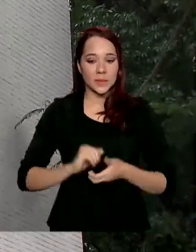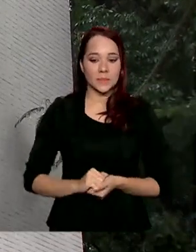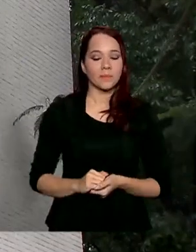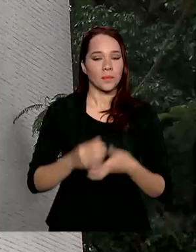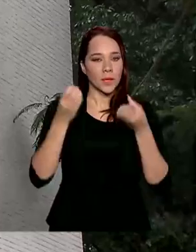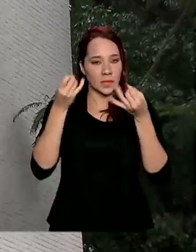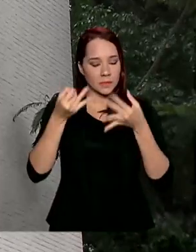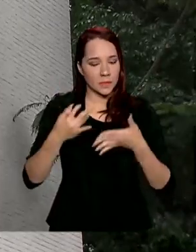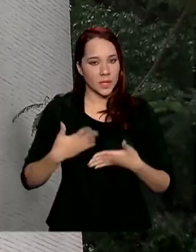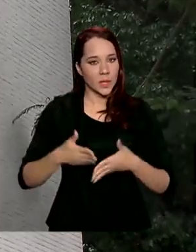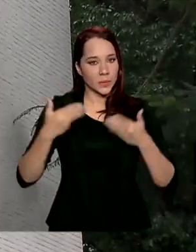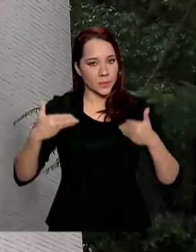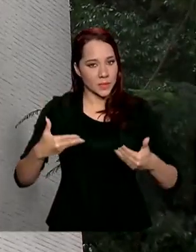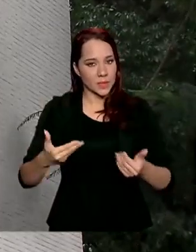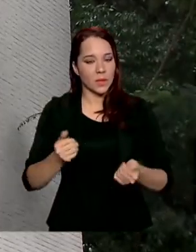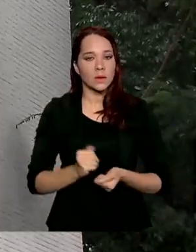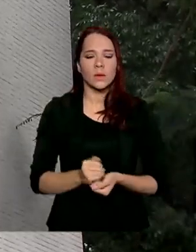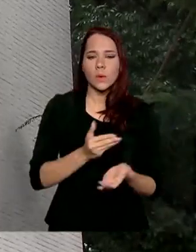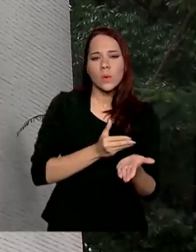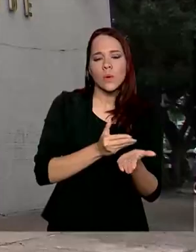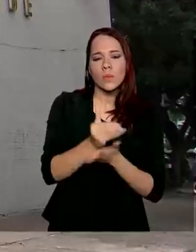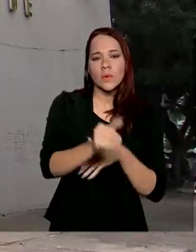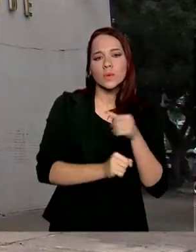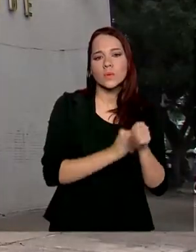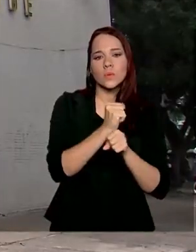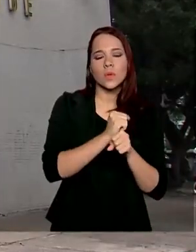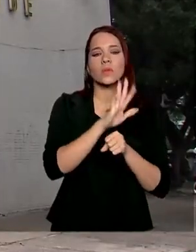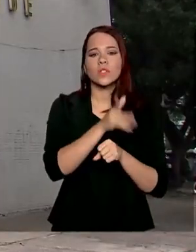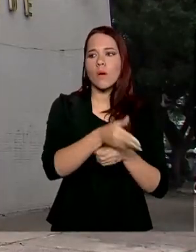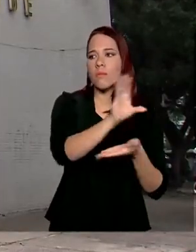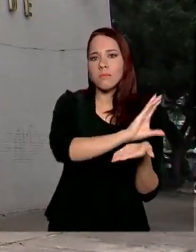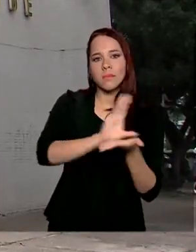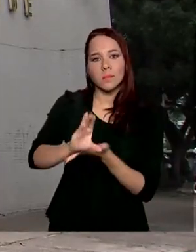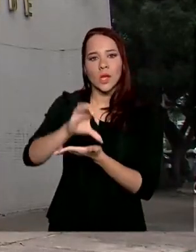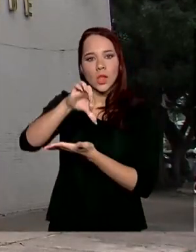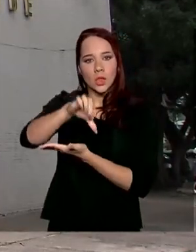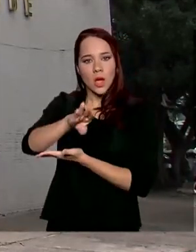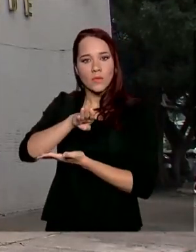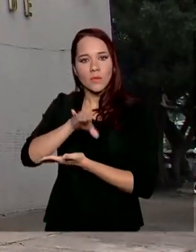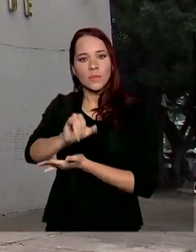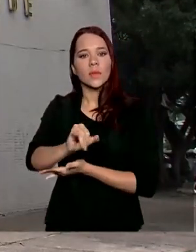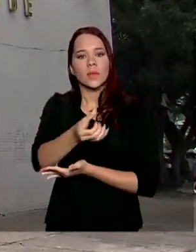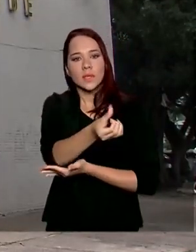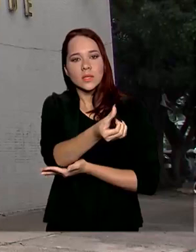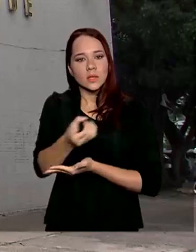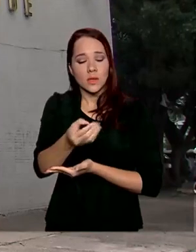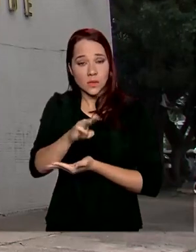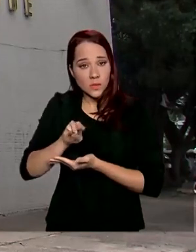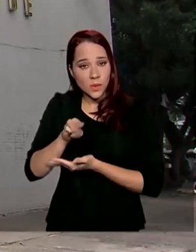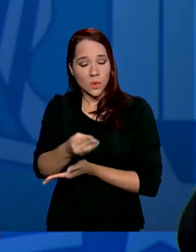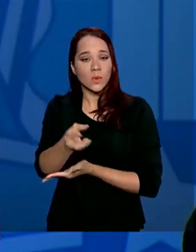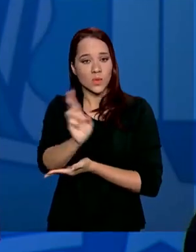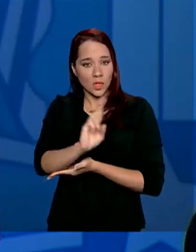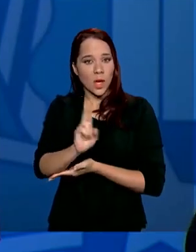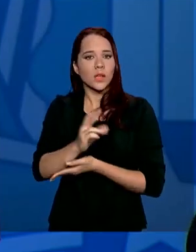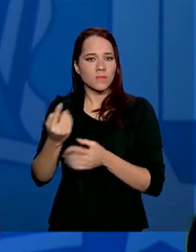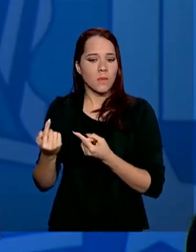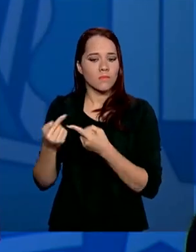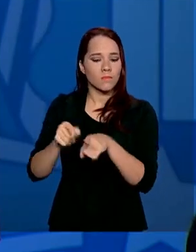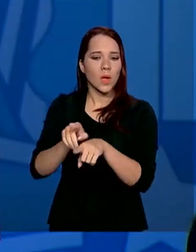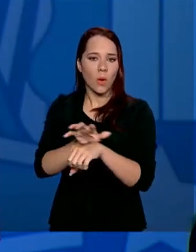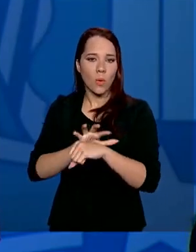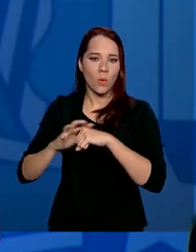de acordo com o Ministério, desde o início do ano, foram repassados R$ 9,6 bilhões para o